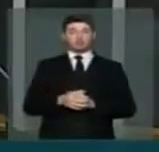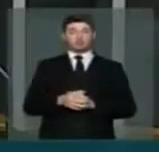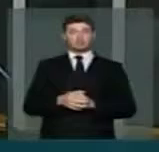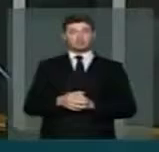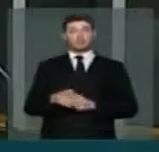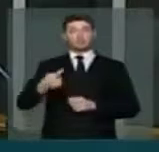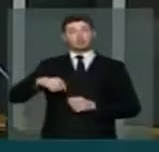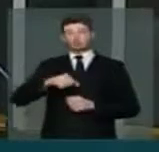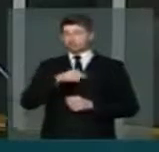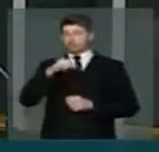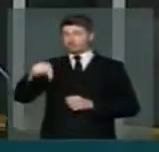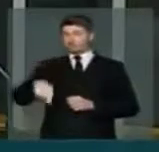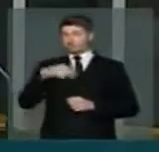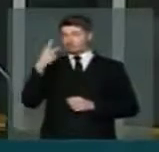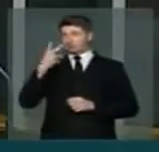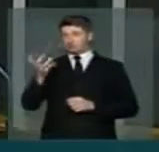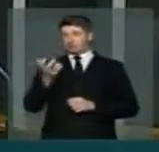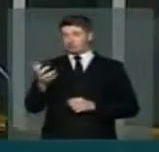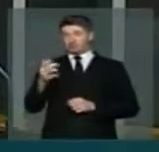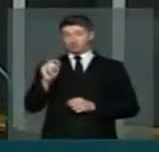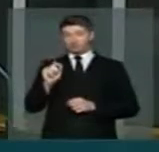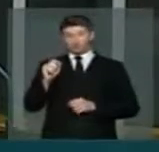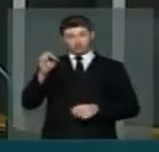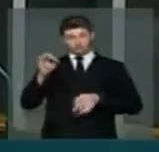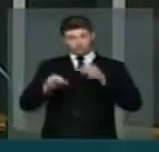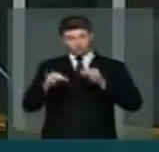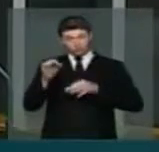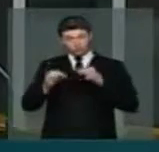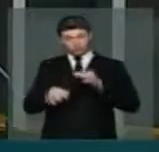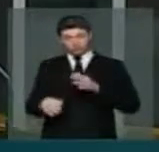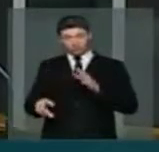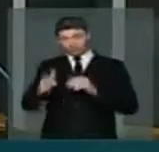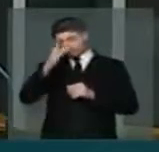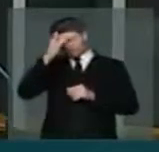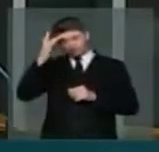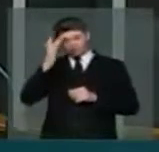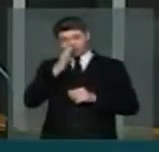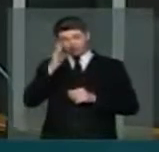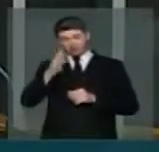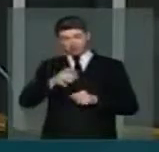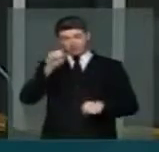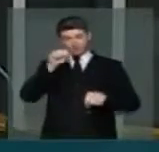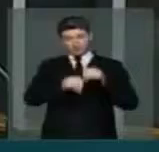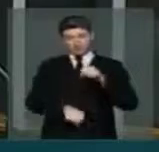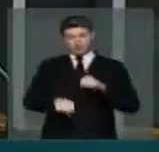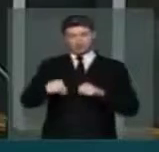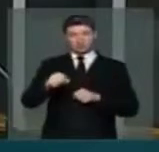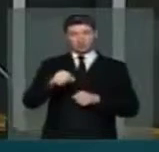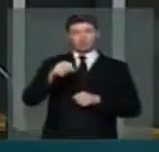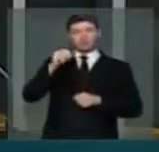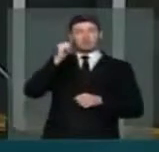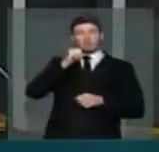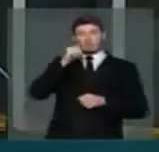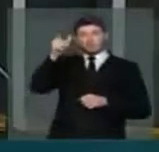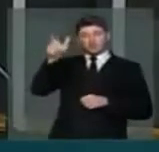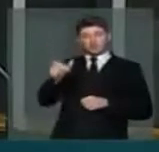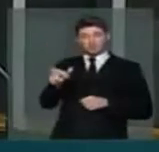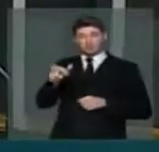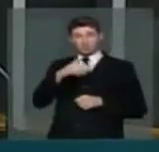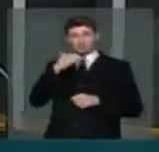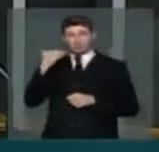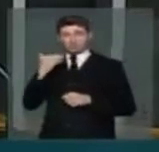Nós queremos dizer aqui que o julgamento dos acusados do assassinato da Elisa Samúdio é